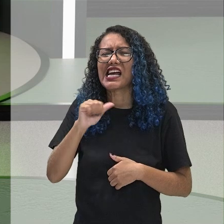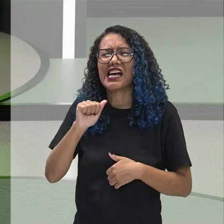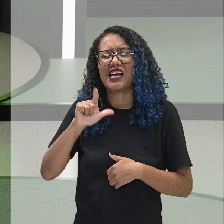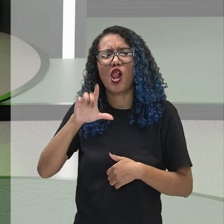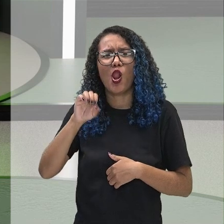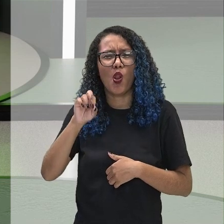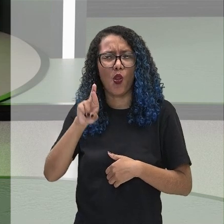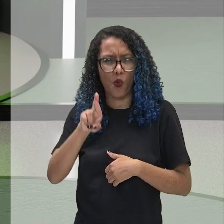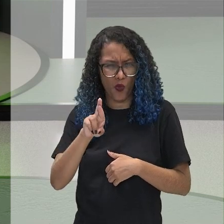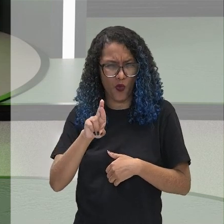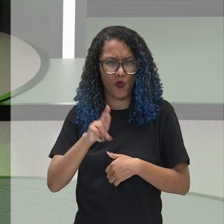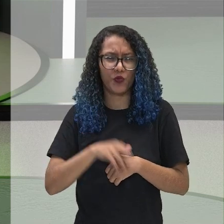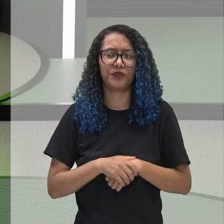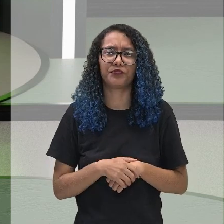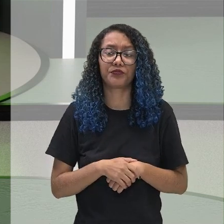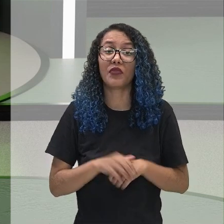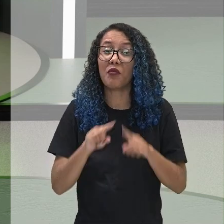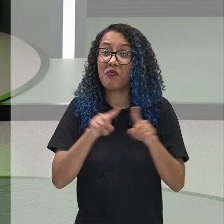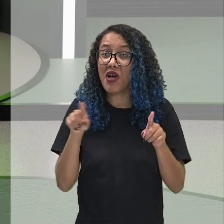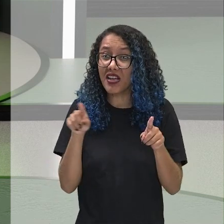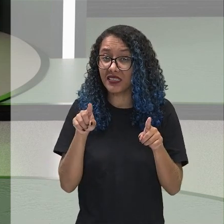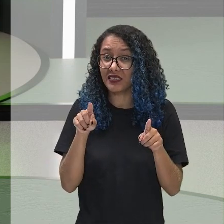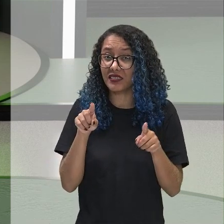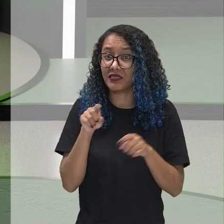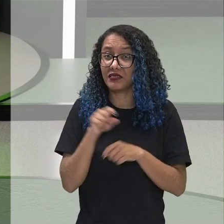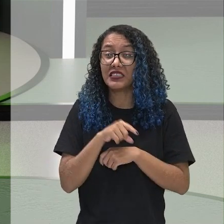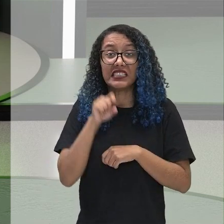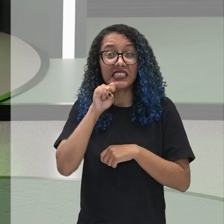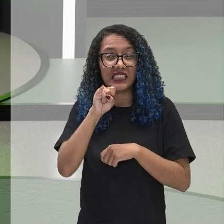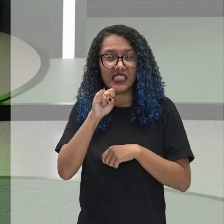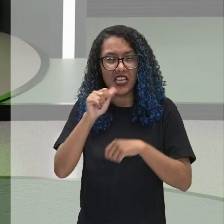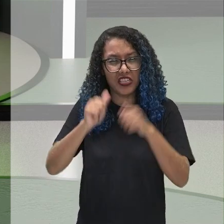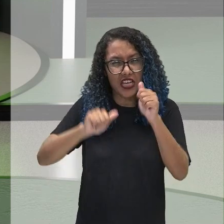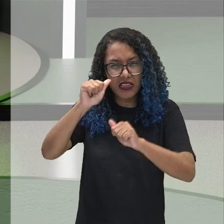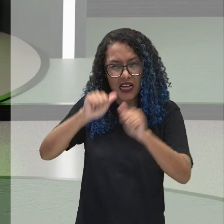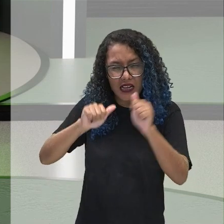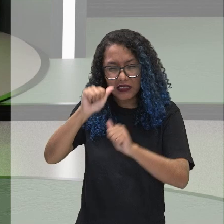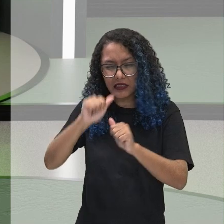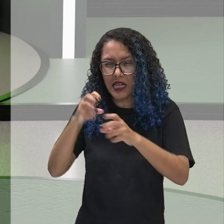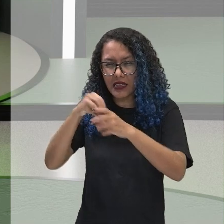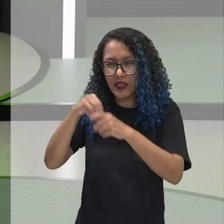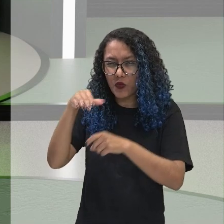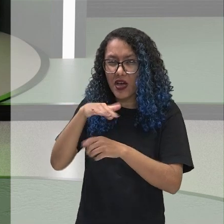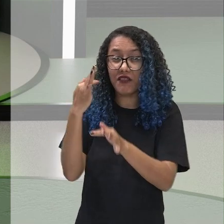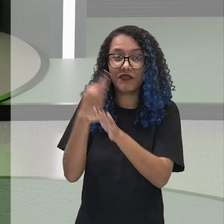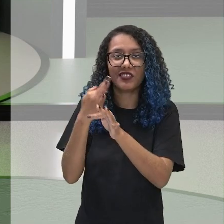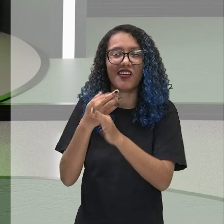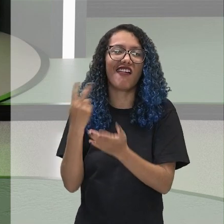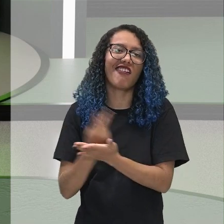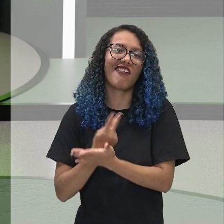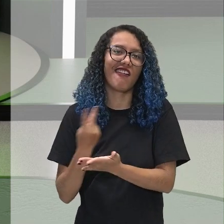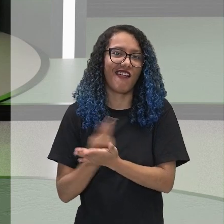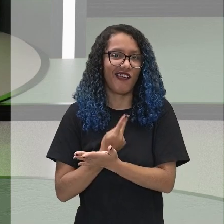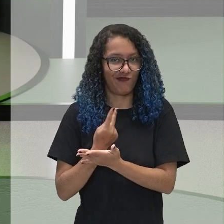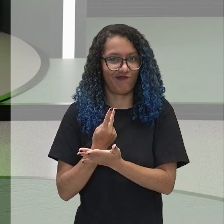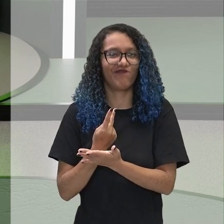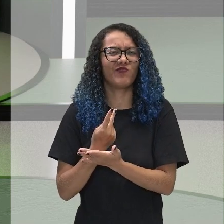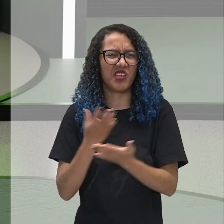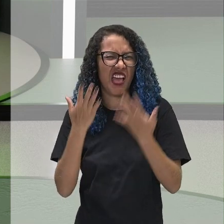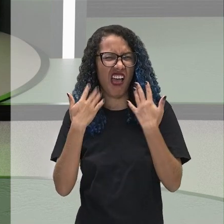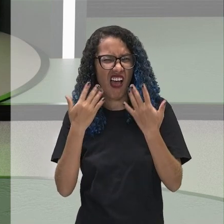fala, quando analisado dentro da física, ela está equivocada,